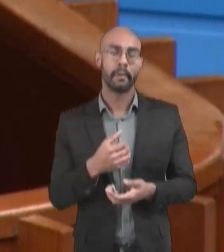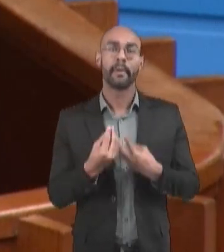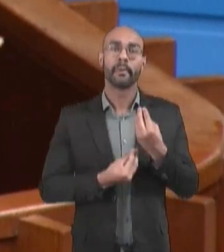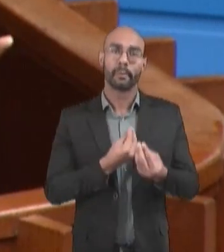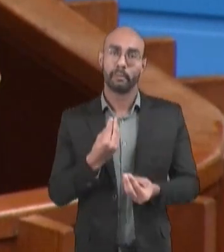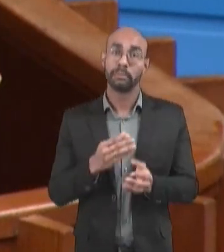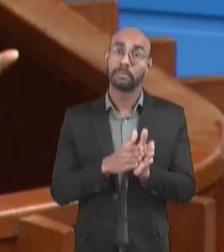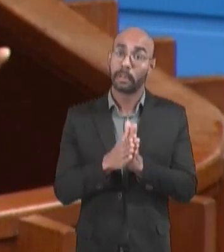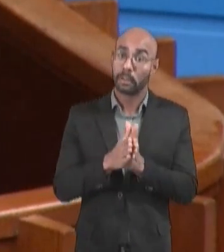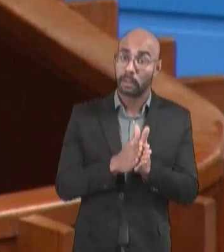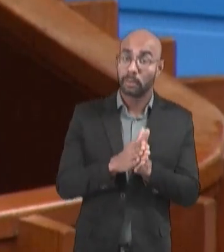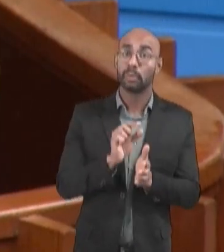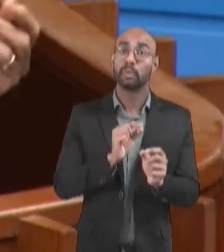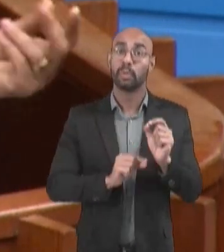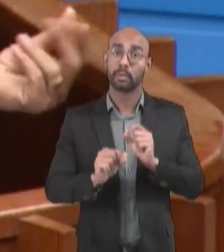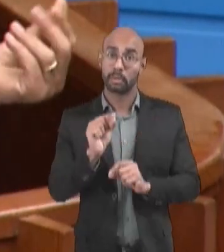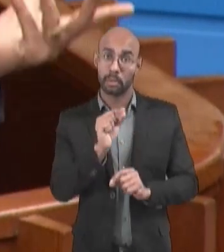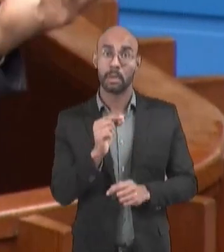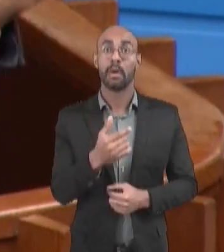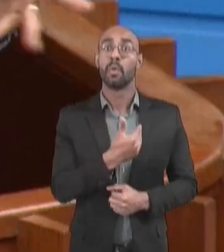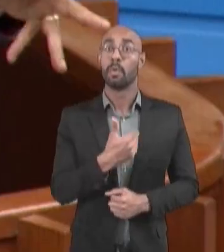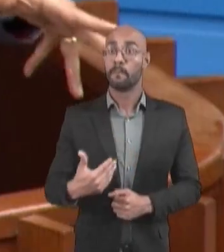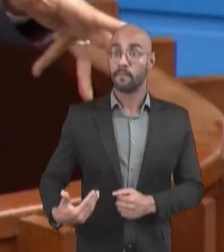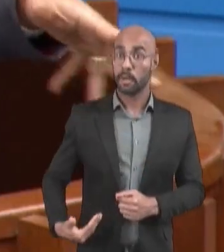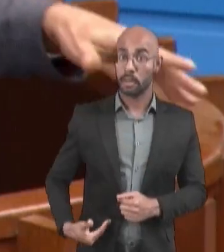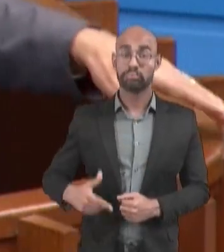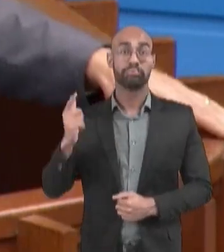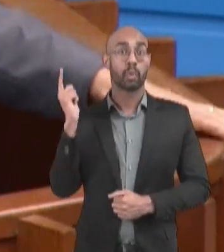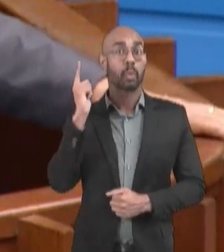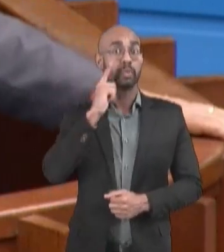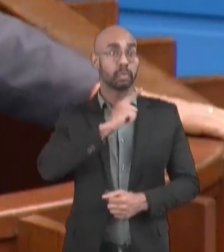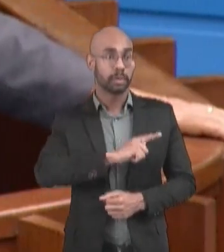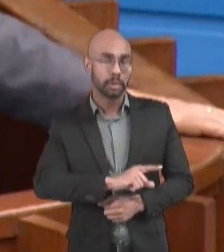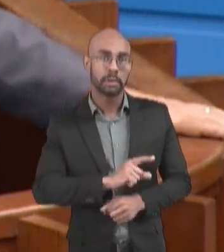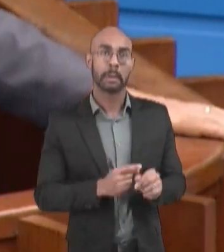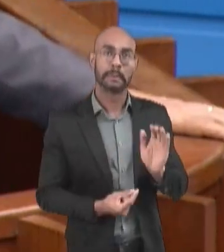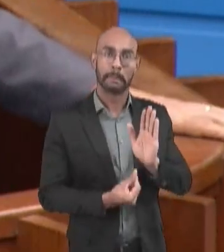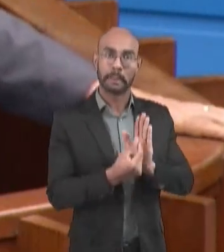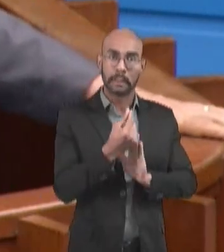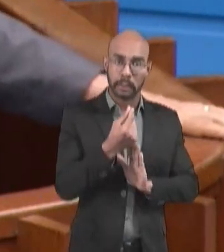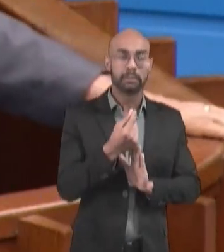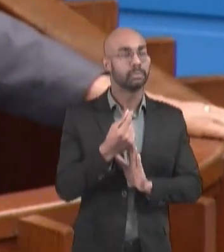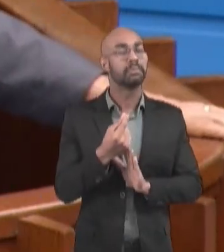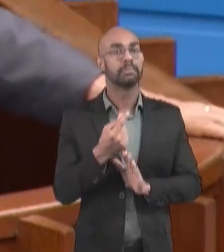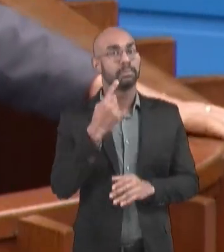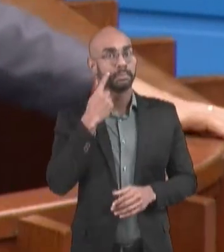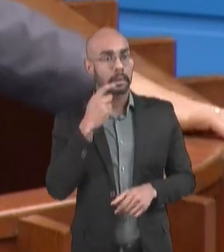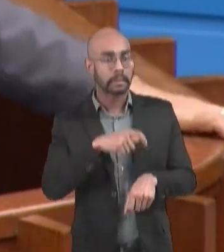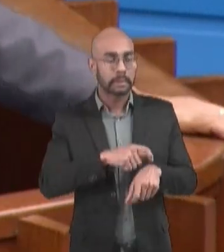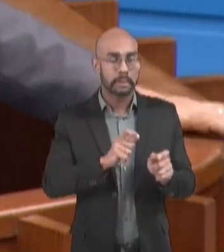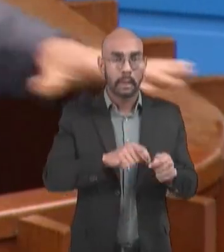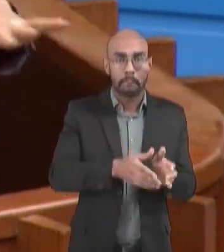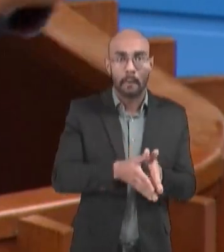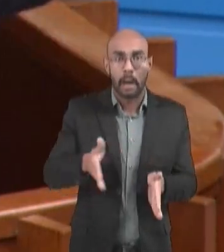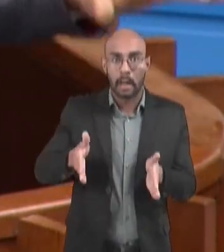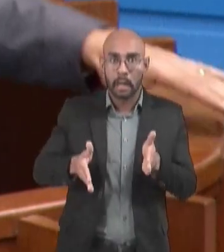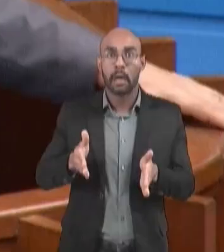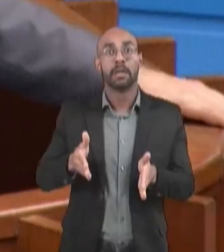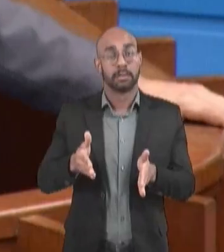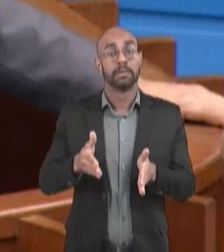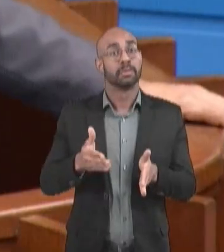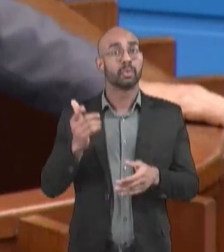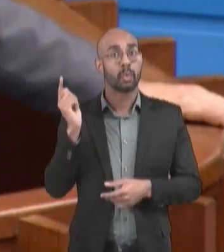que o governo tenha a saúde financeira necessária para que nós, no espaço curto de tempo não tão